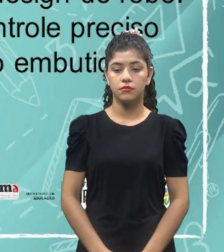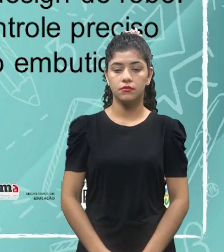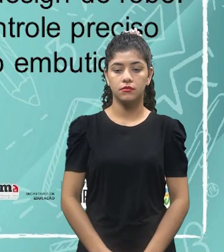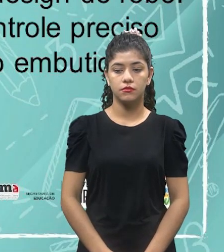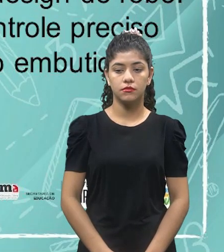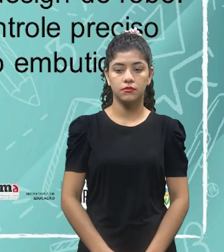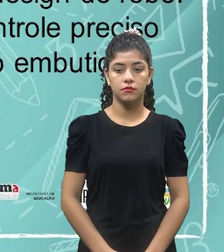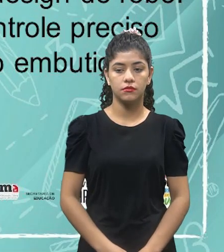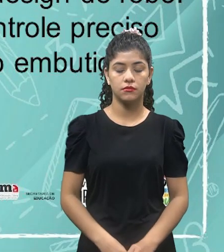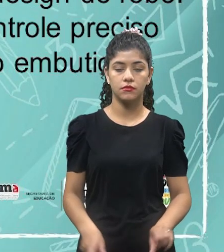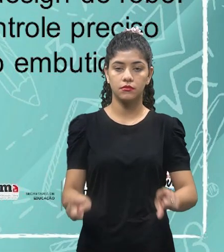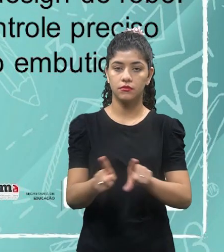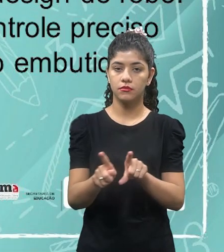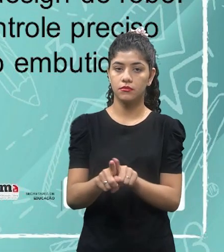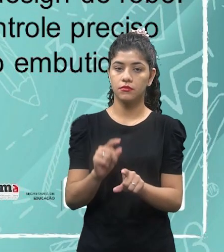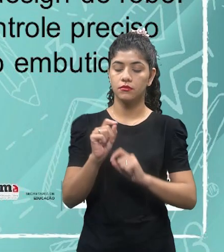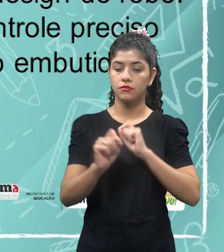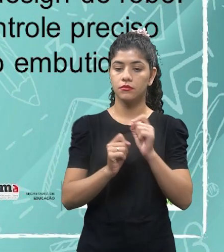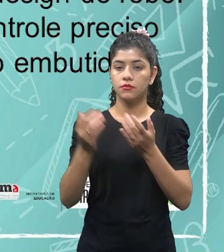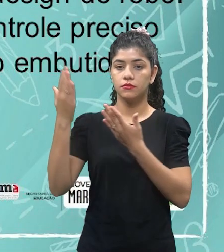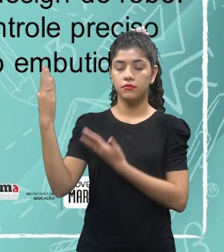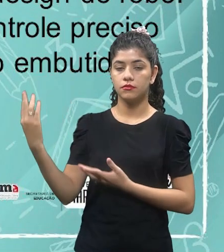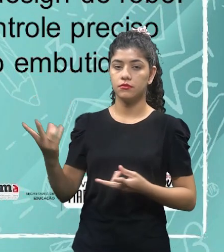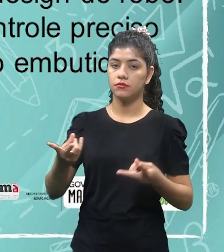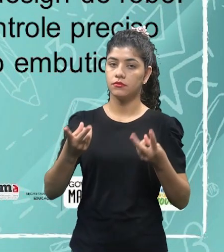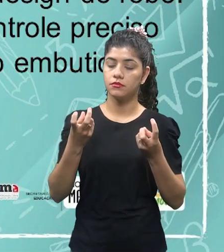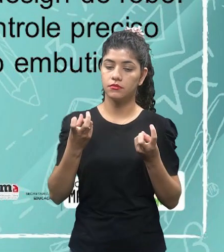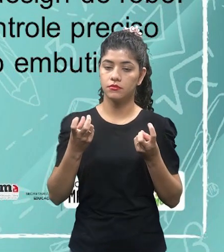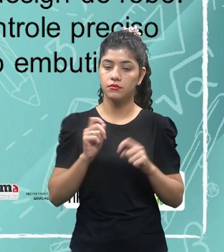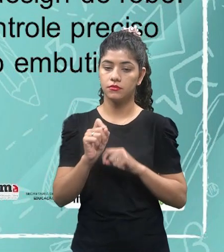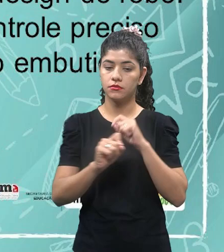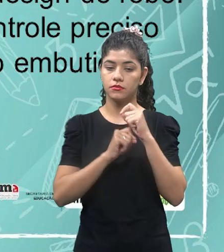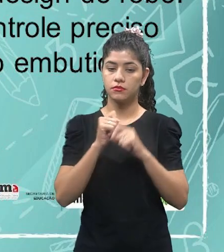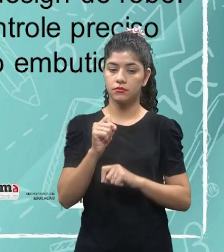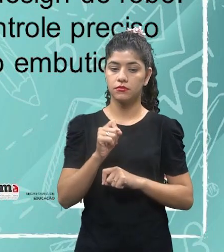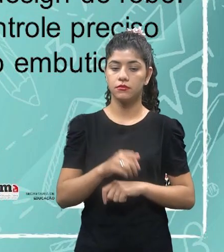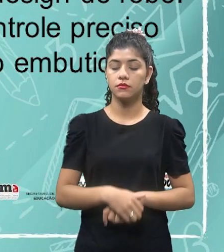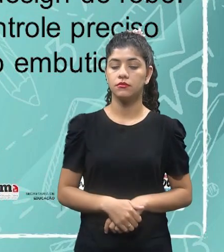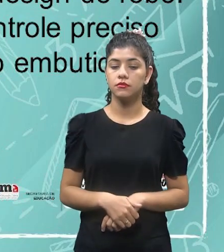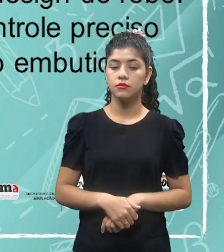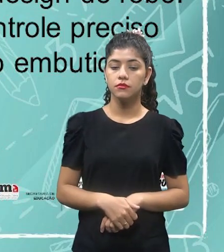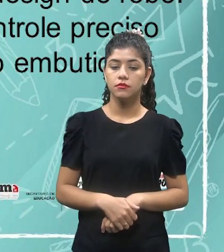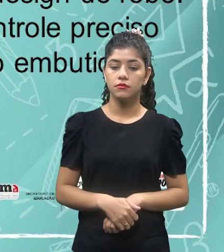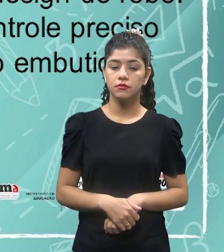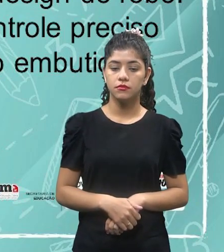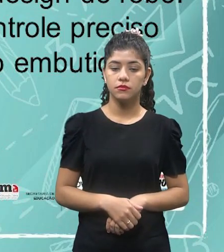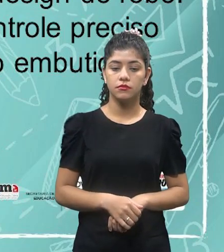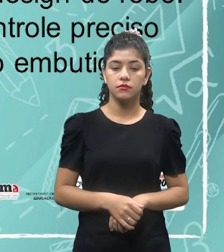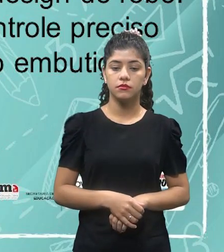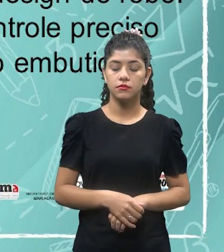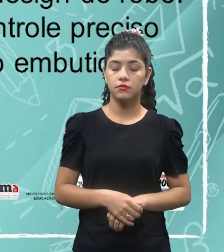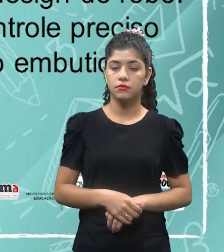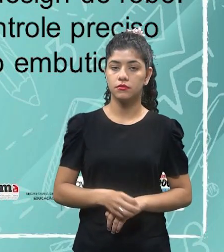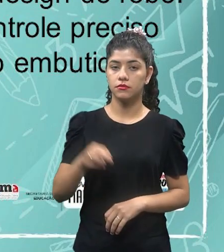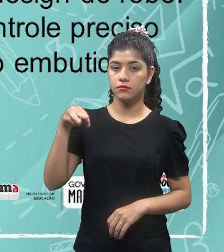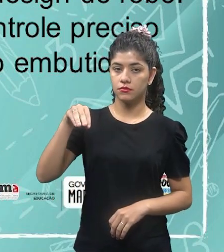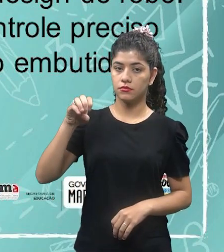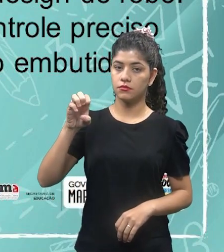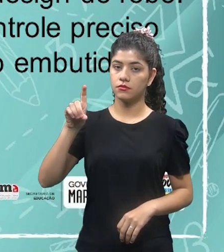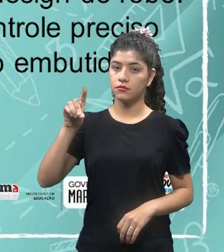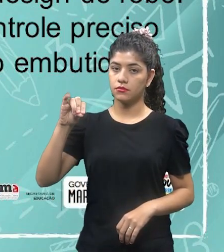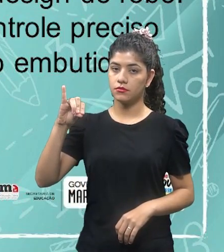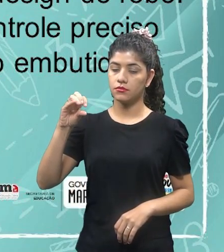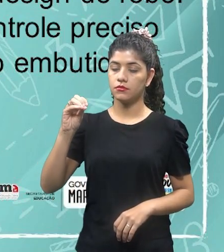Na imagem aqui também, no mesmo protótipo, vocês vão ver também a posição em que esse motor médio